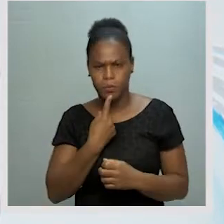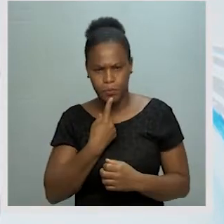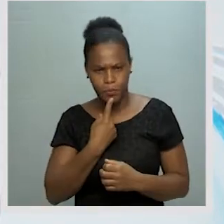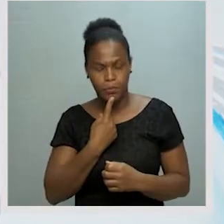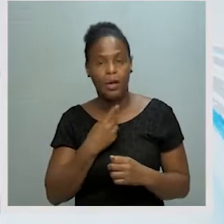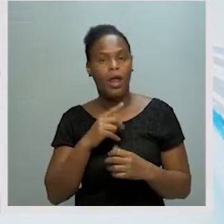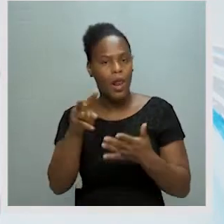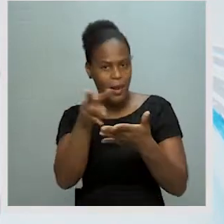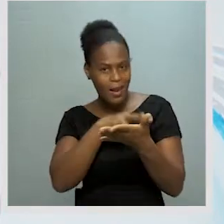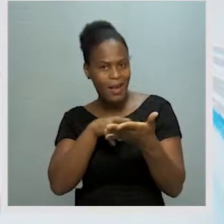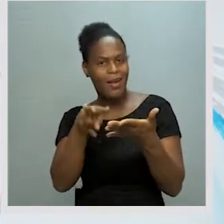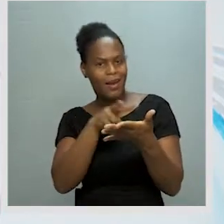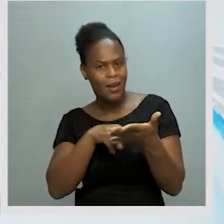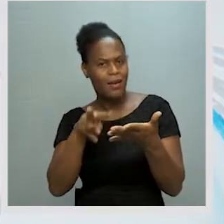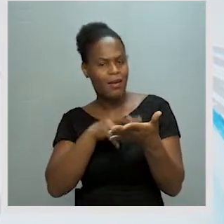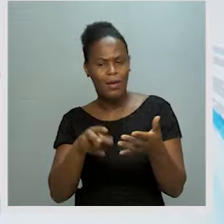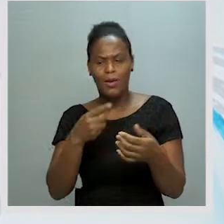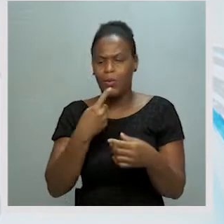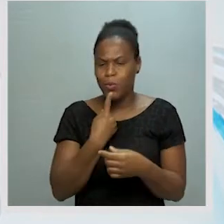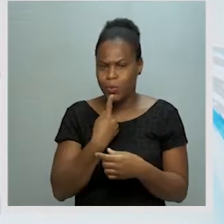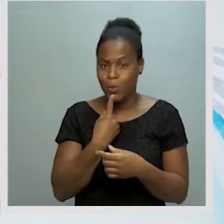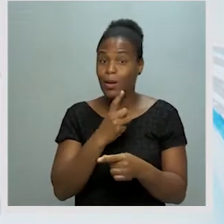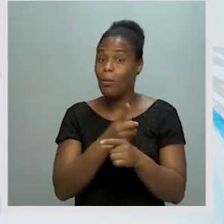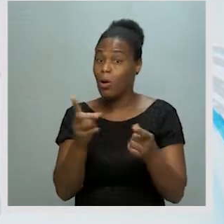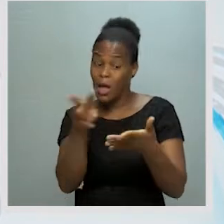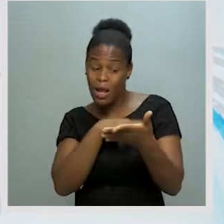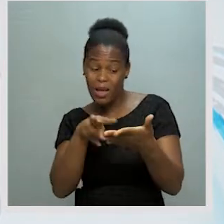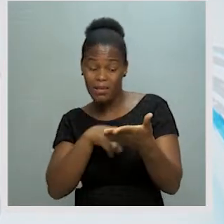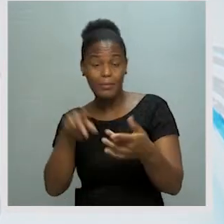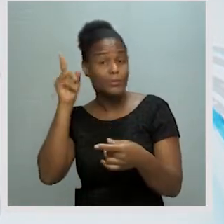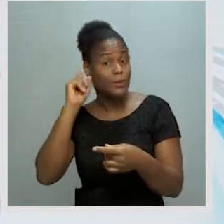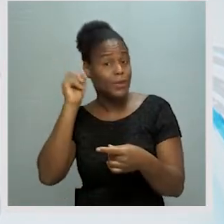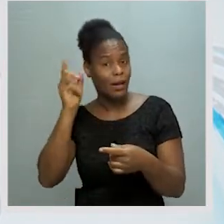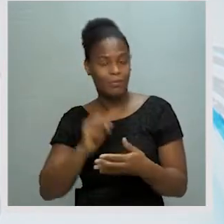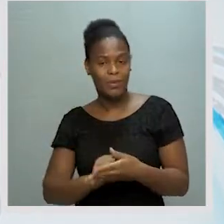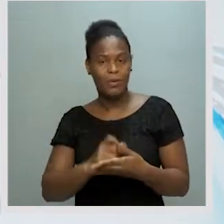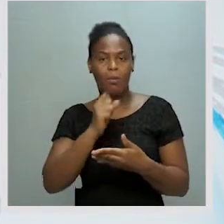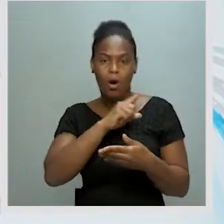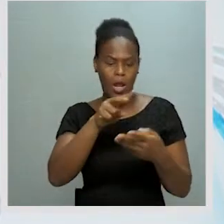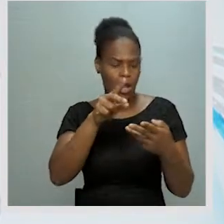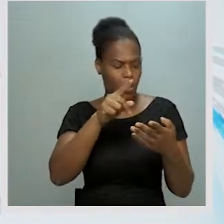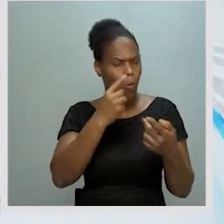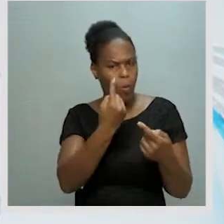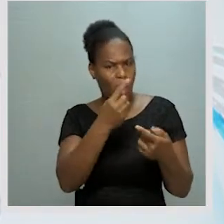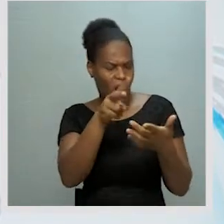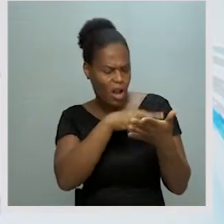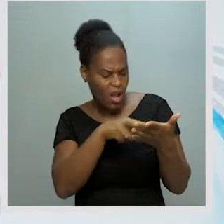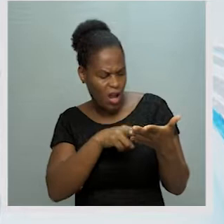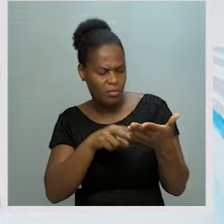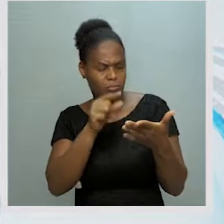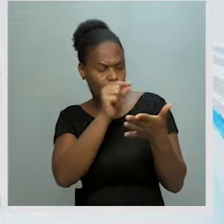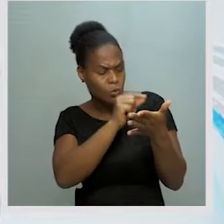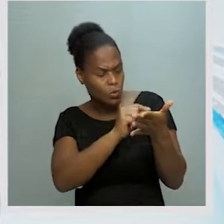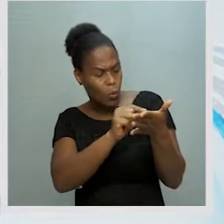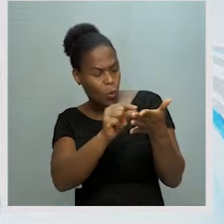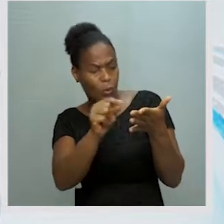muito, ler muito. A leitura é importante. Podemos fazer uma primeira leitura,